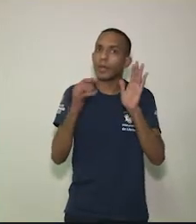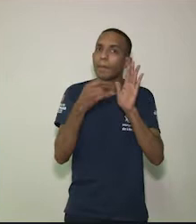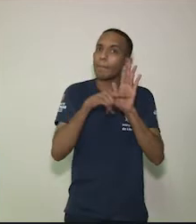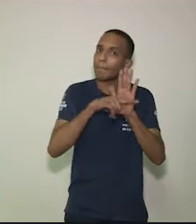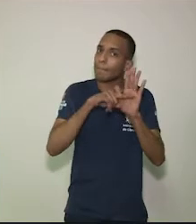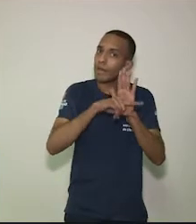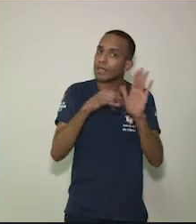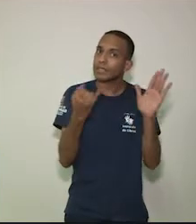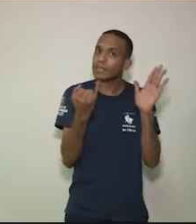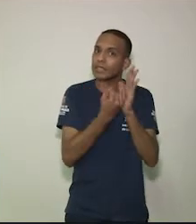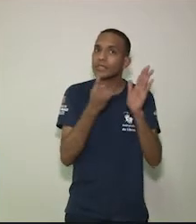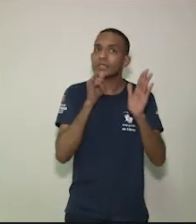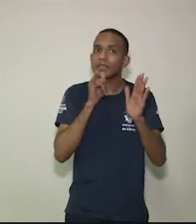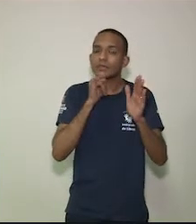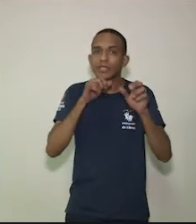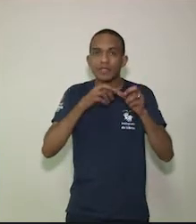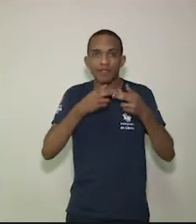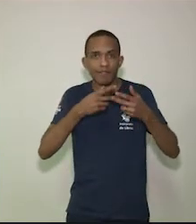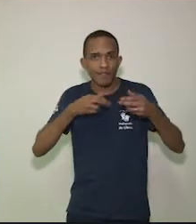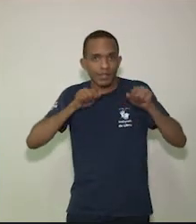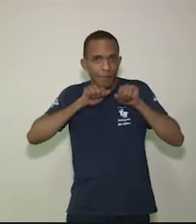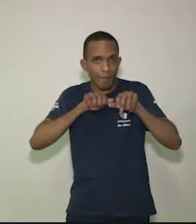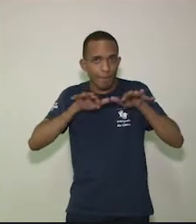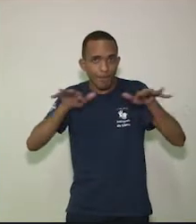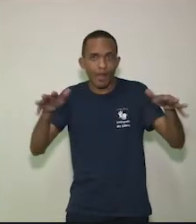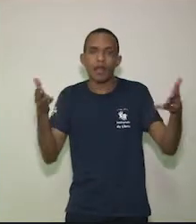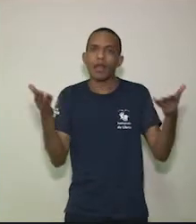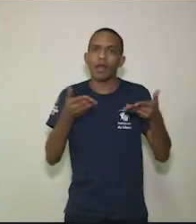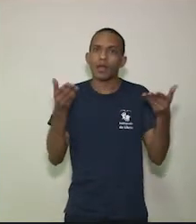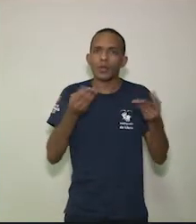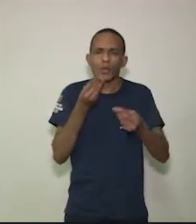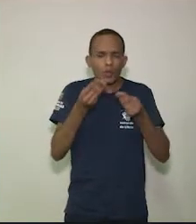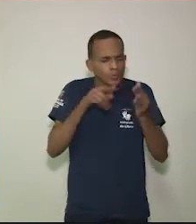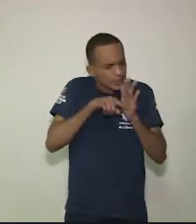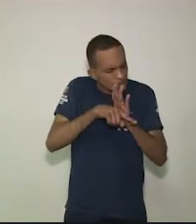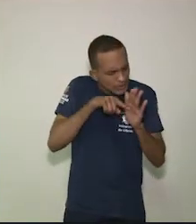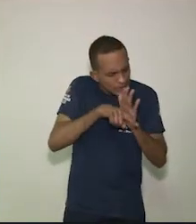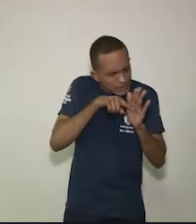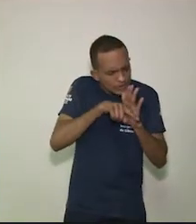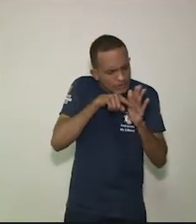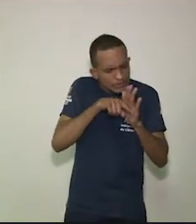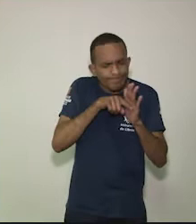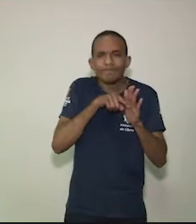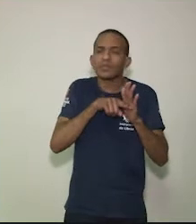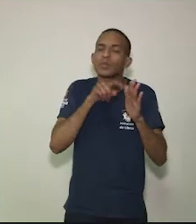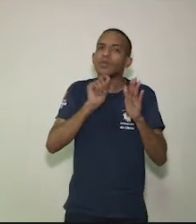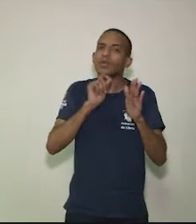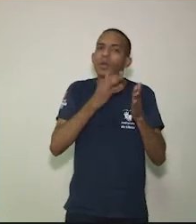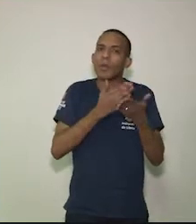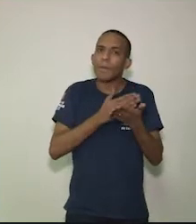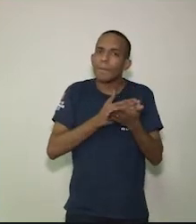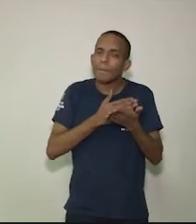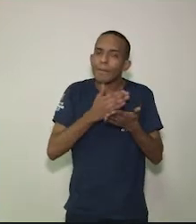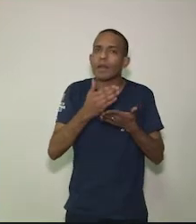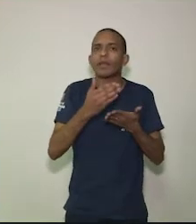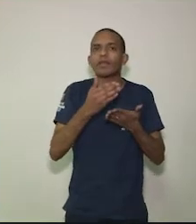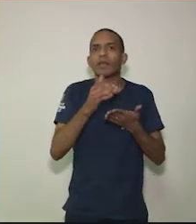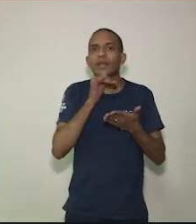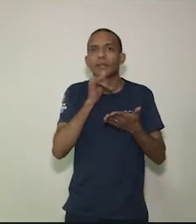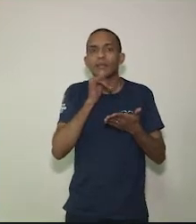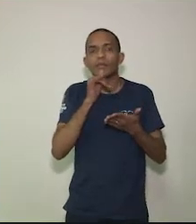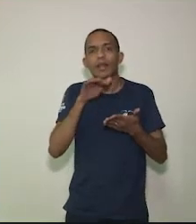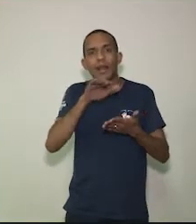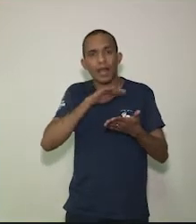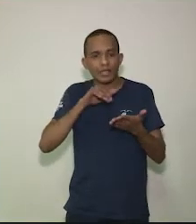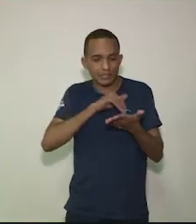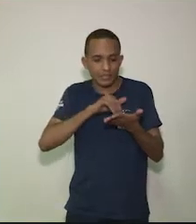inquérito epidemiológico que, no seu momento de estudo analítico, a partir de fatos que a